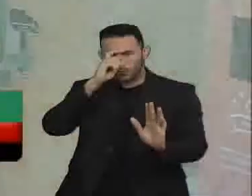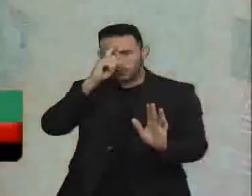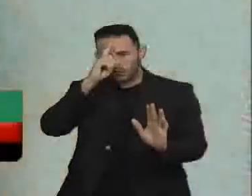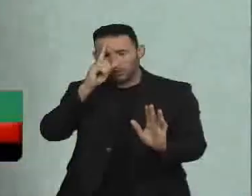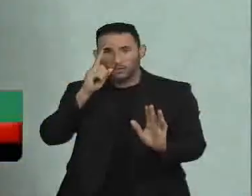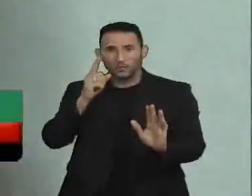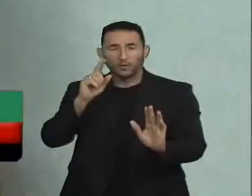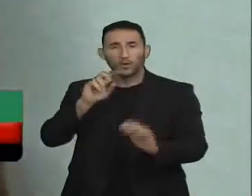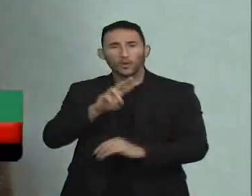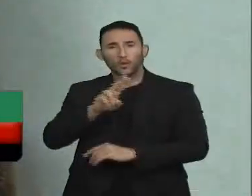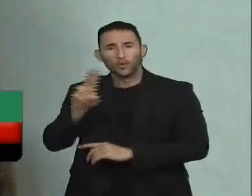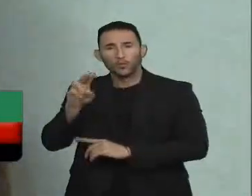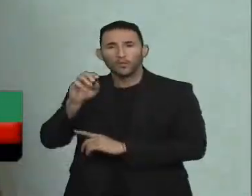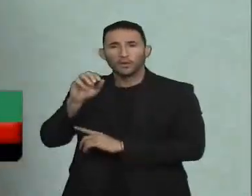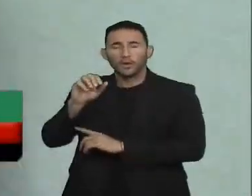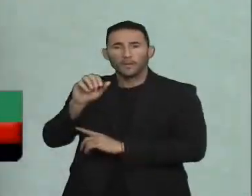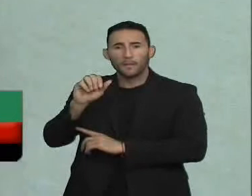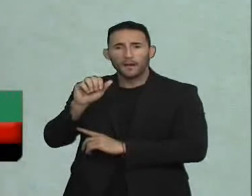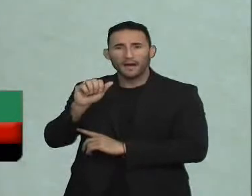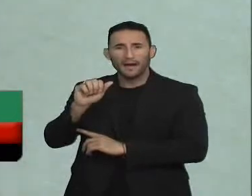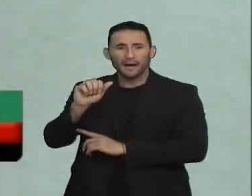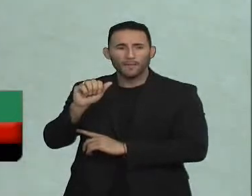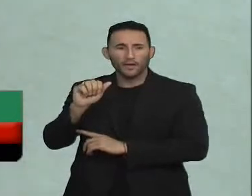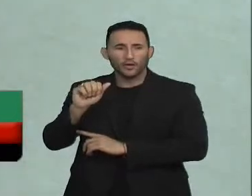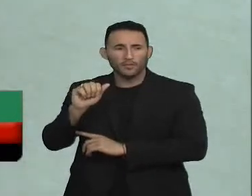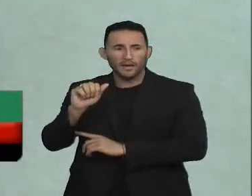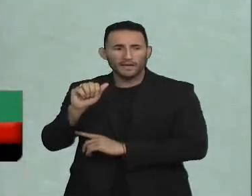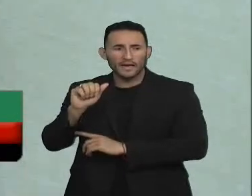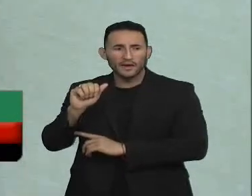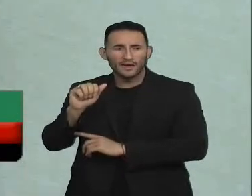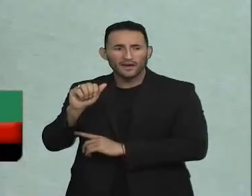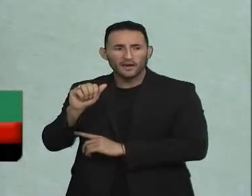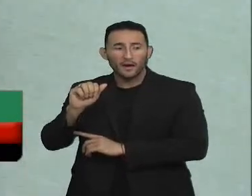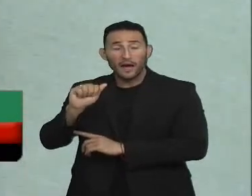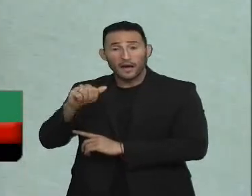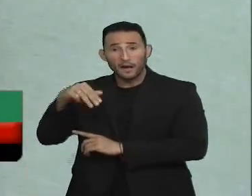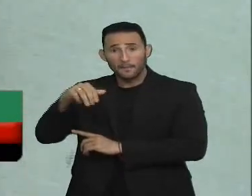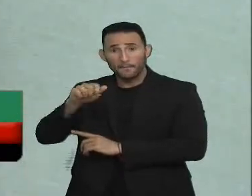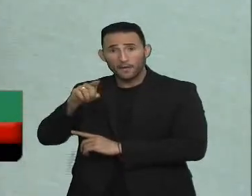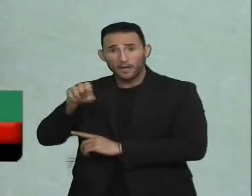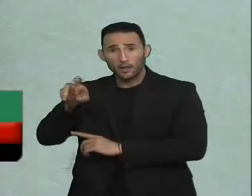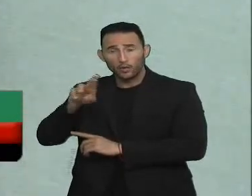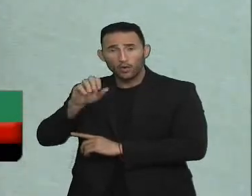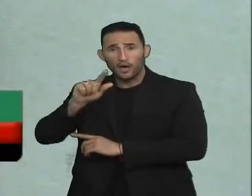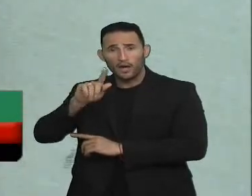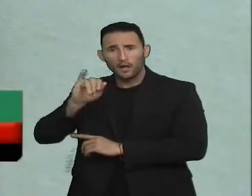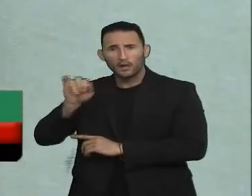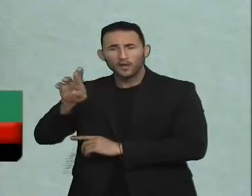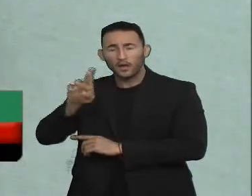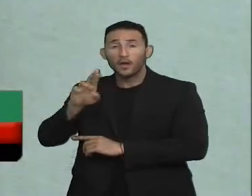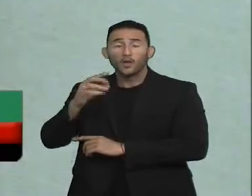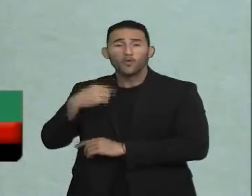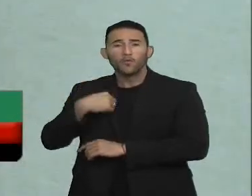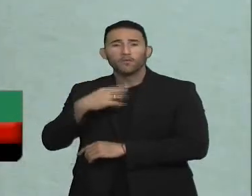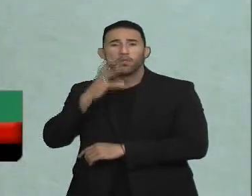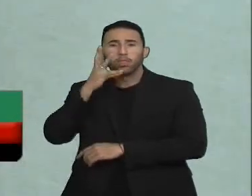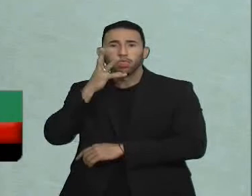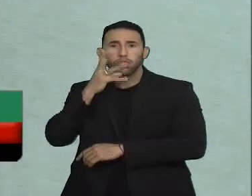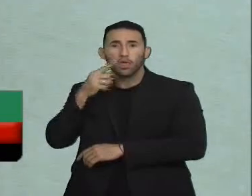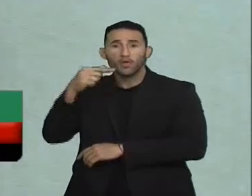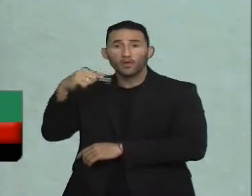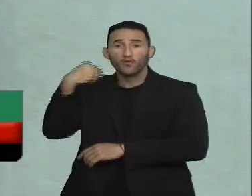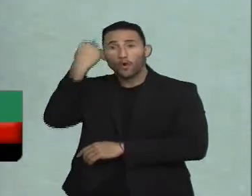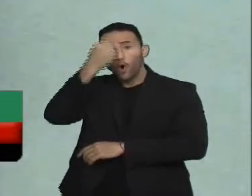Maternidade Amadora Aguiar. Eu fiquei 7 horas entre ser atendida na recepção e receber